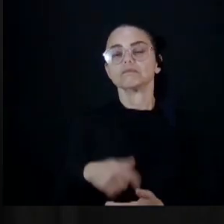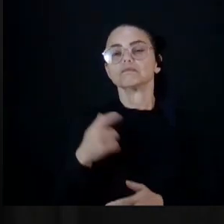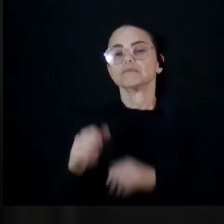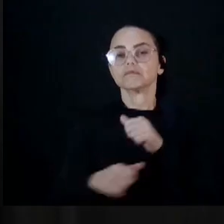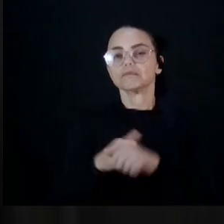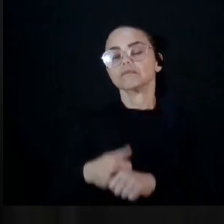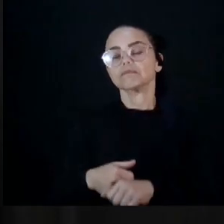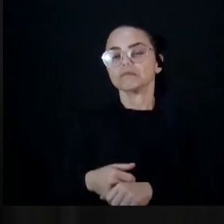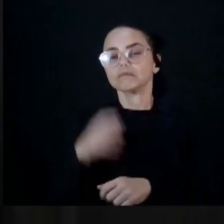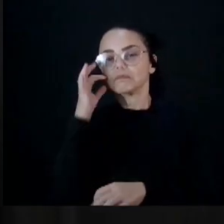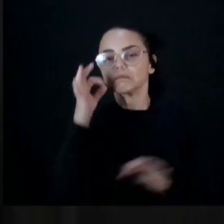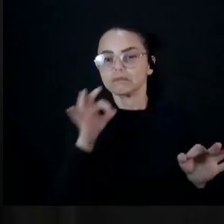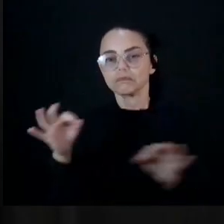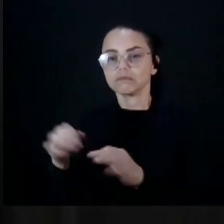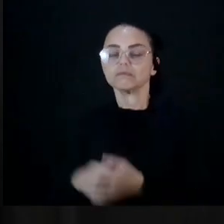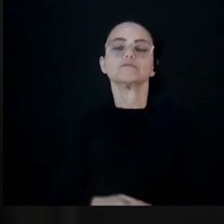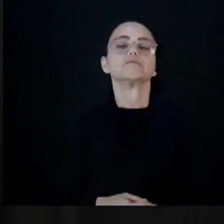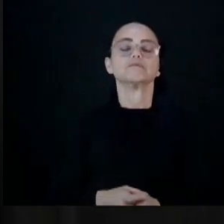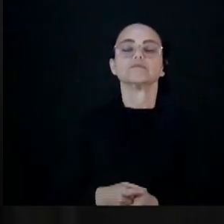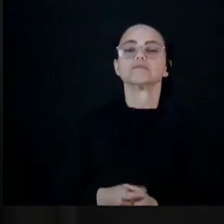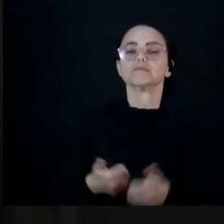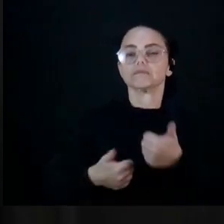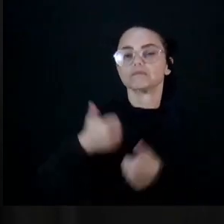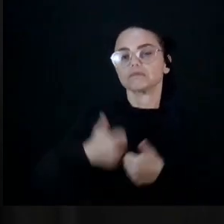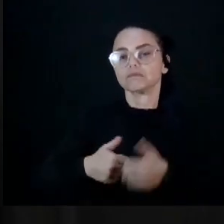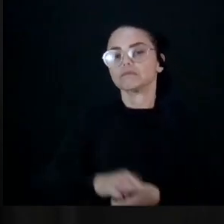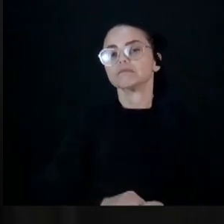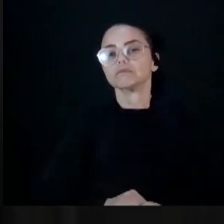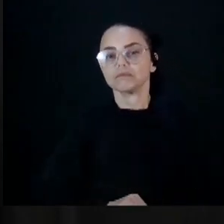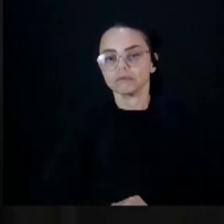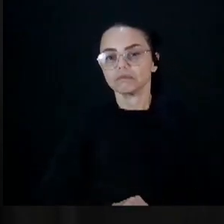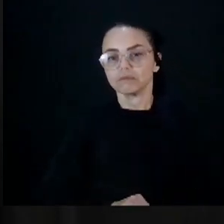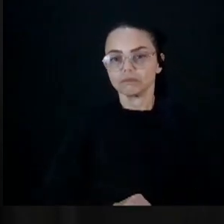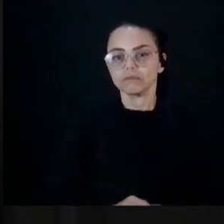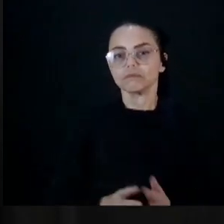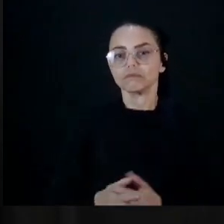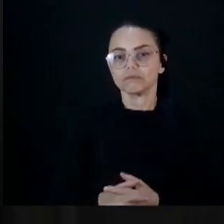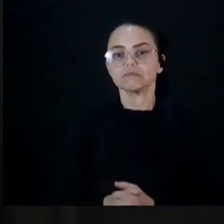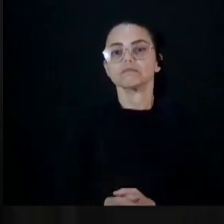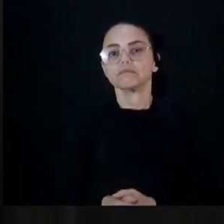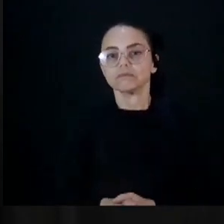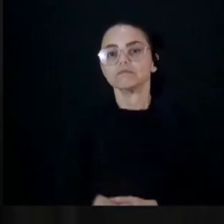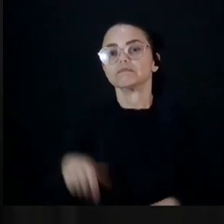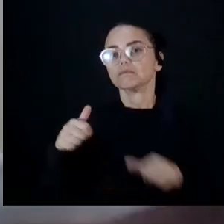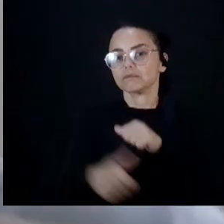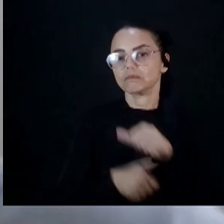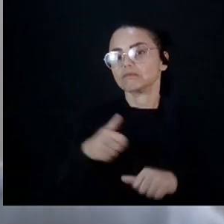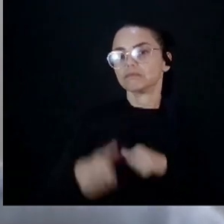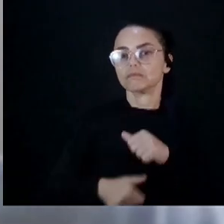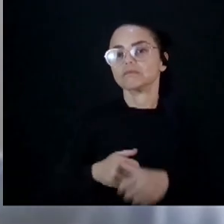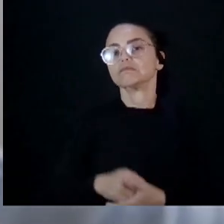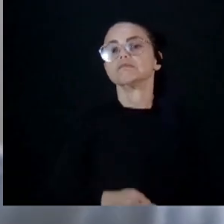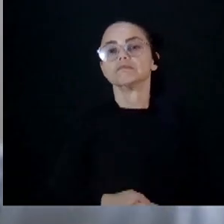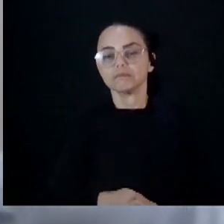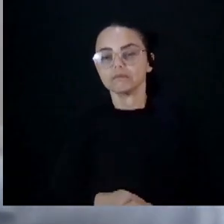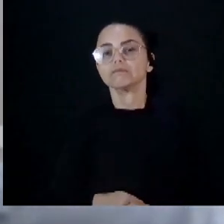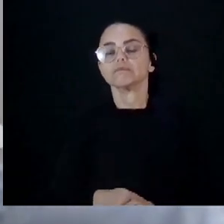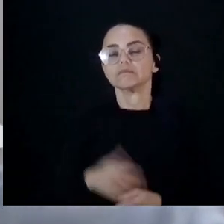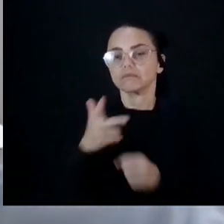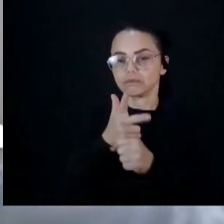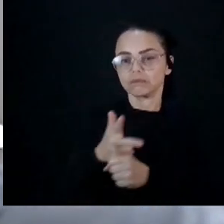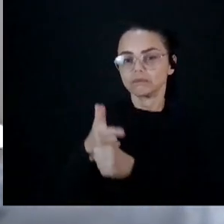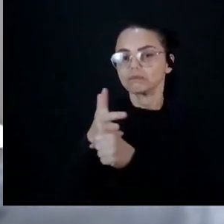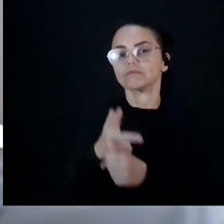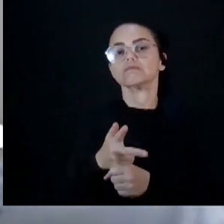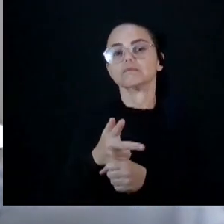os jogos? Eu acho que vai mudar muito no sentido da câmera, né? Porque